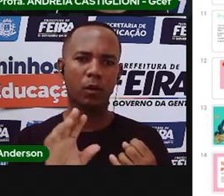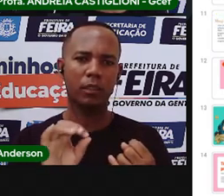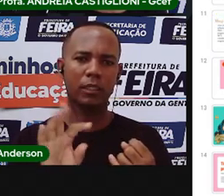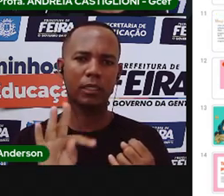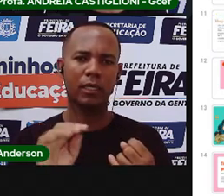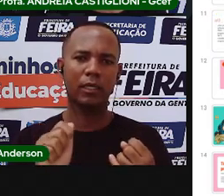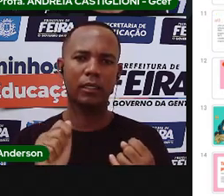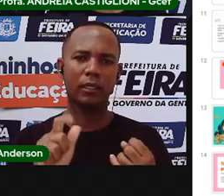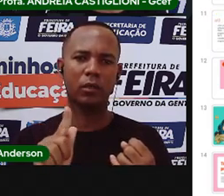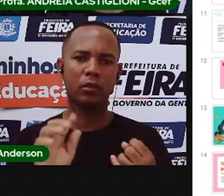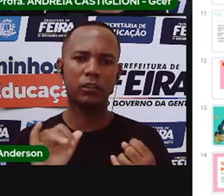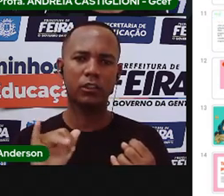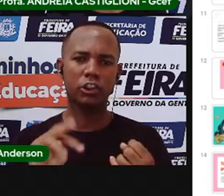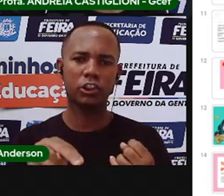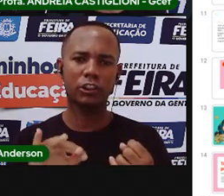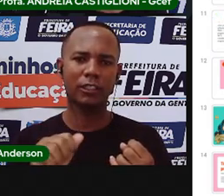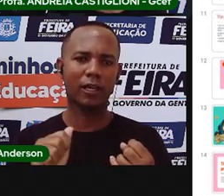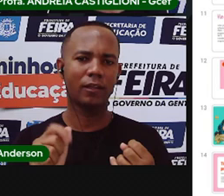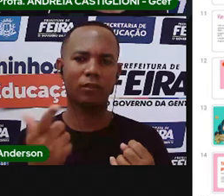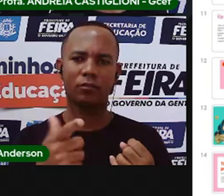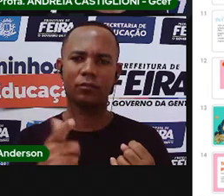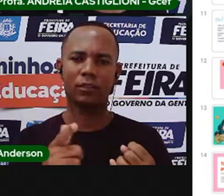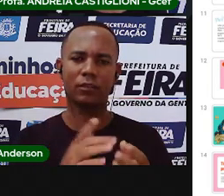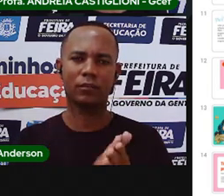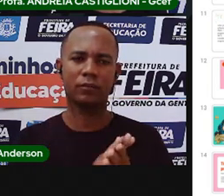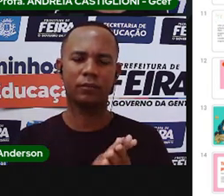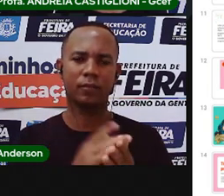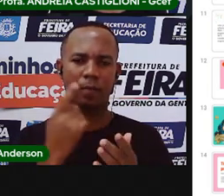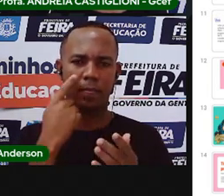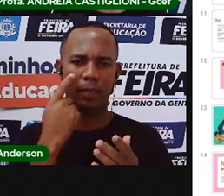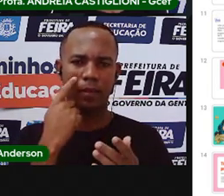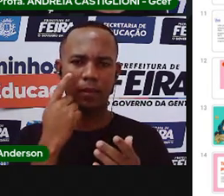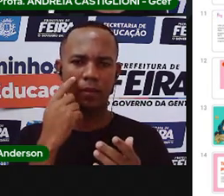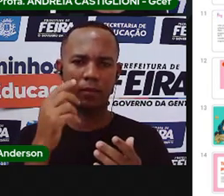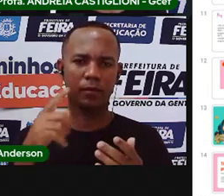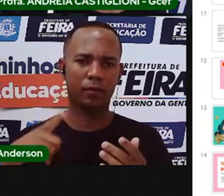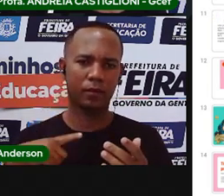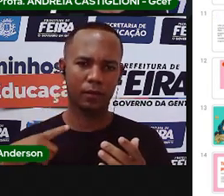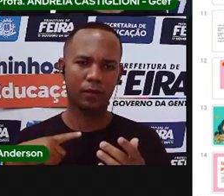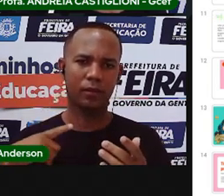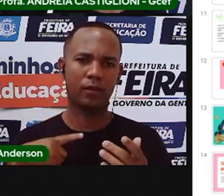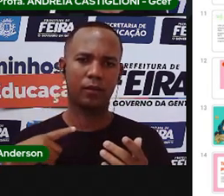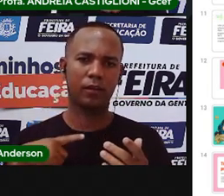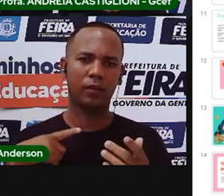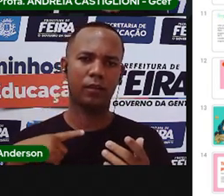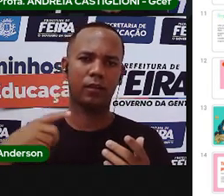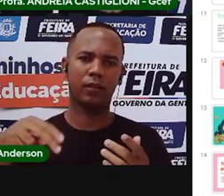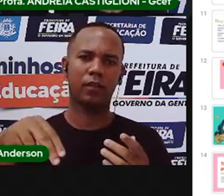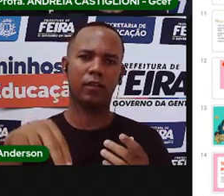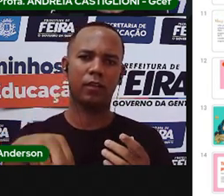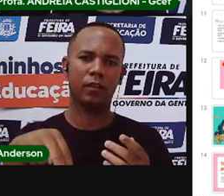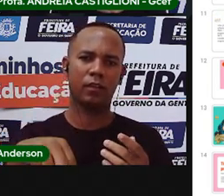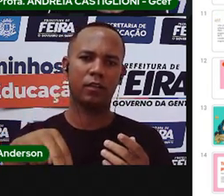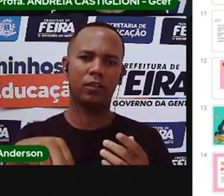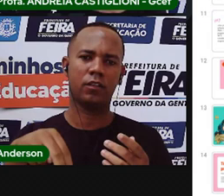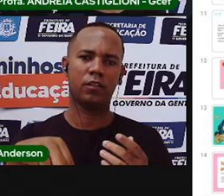Letra N, Stephanie e El Souza falaram letra N. Tem também a letra N.